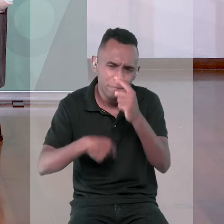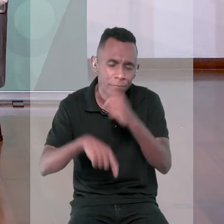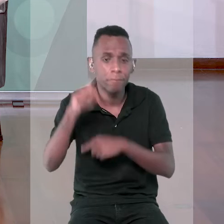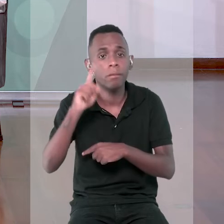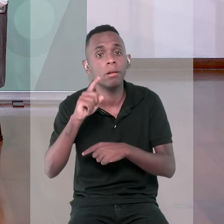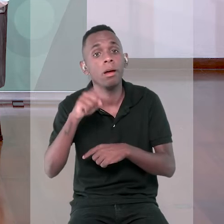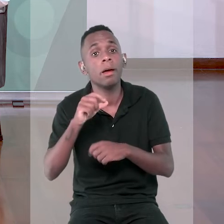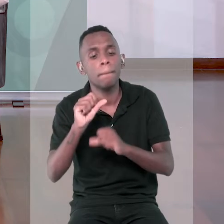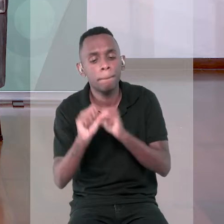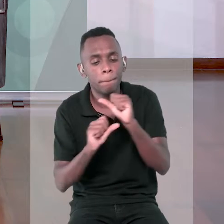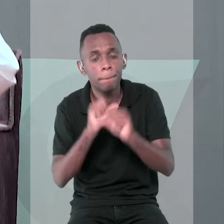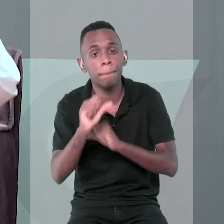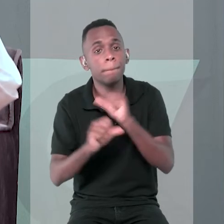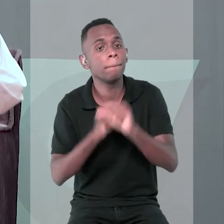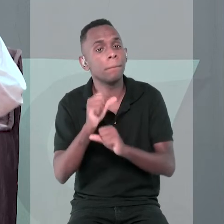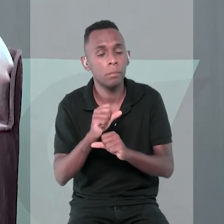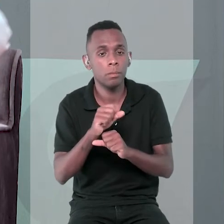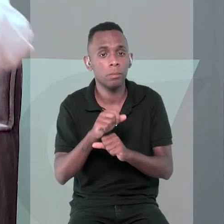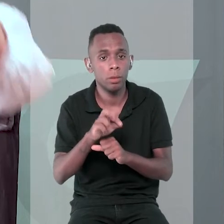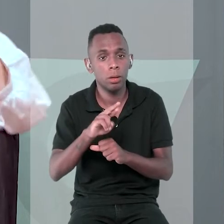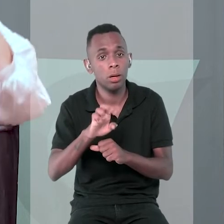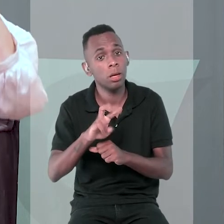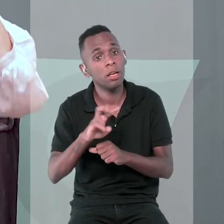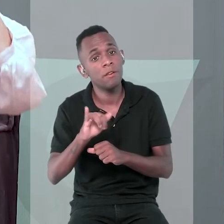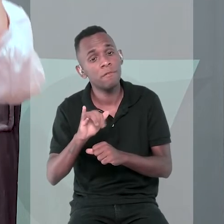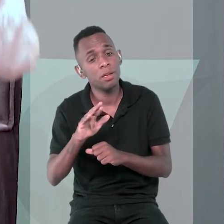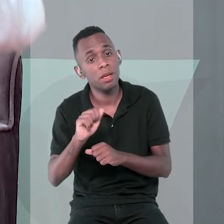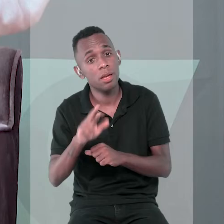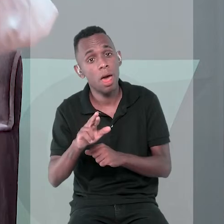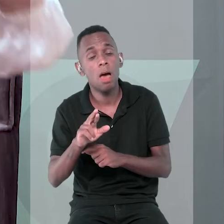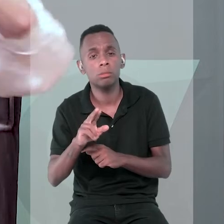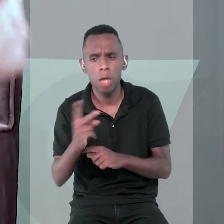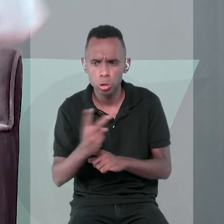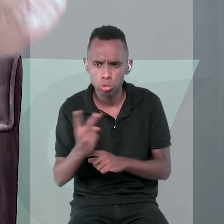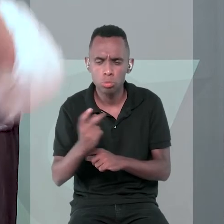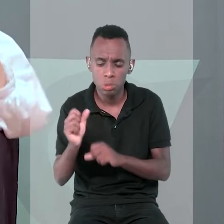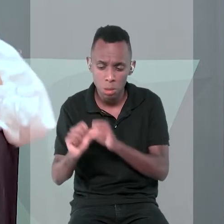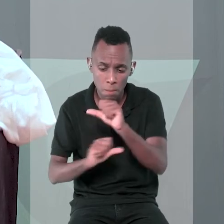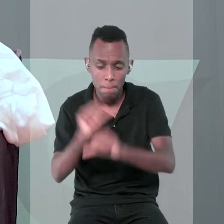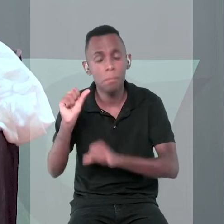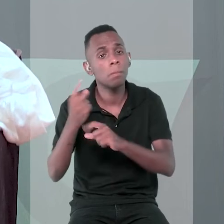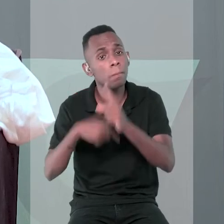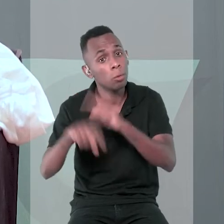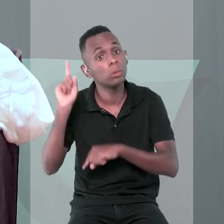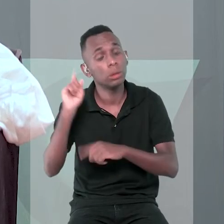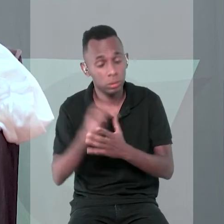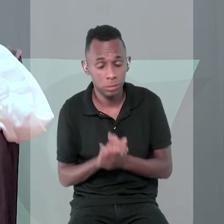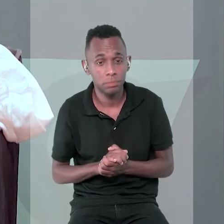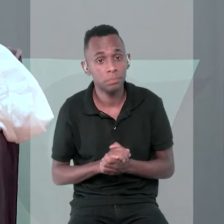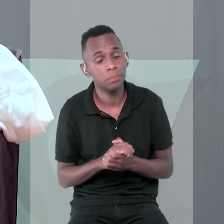é remexer, revirar. E foi isso que essas mulheres fizeram. Elas remexeram, reviraram essa ordem. E